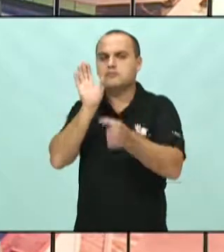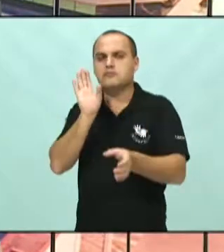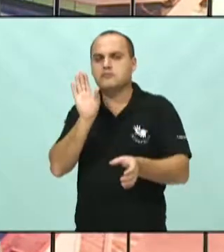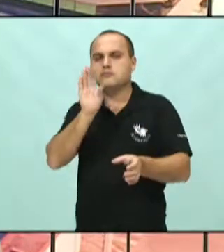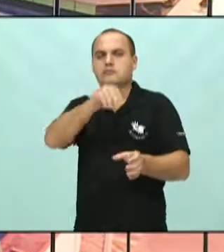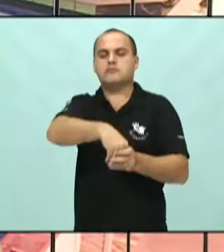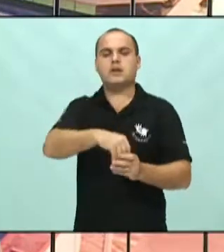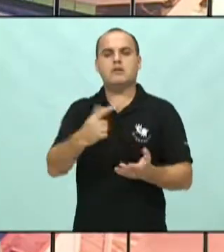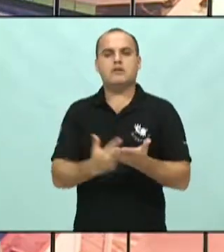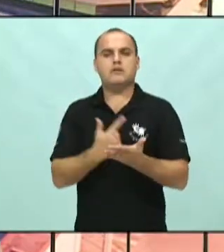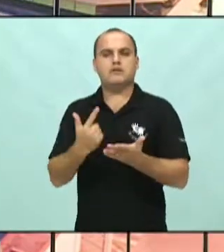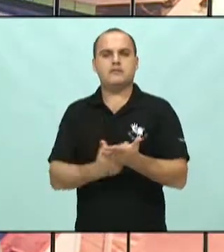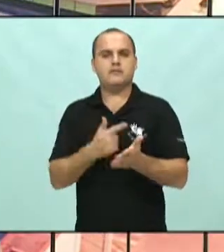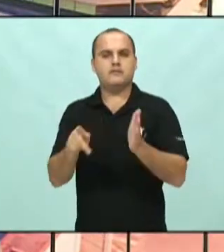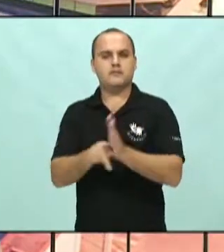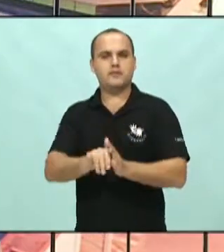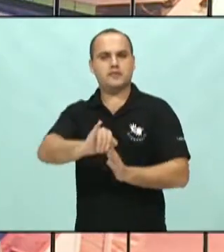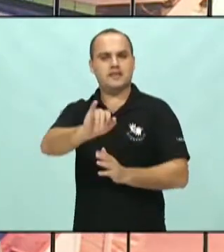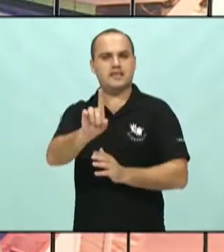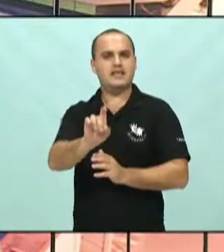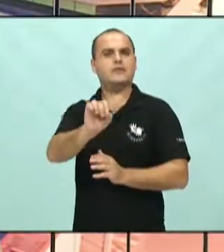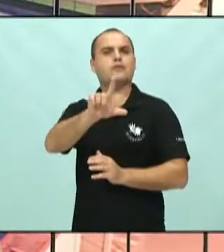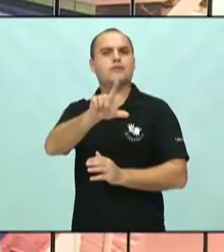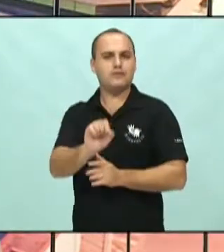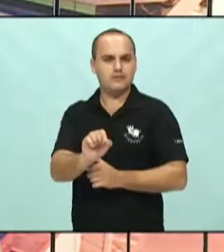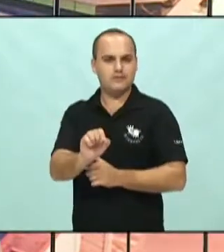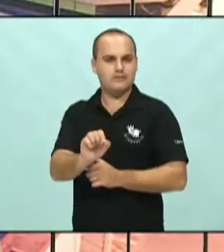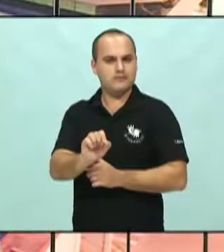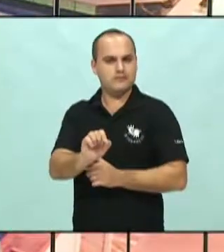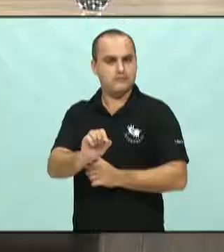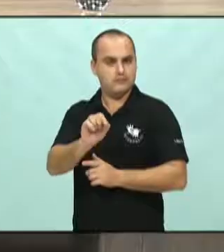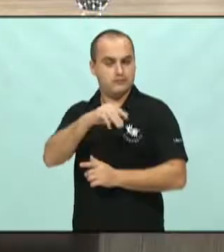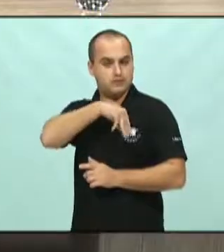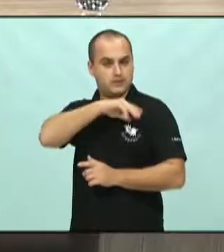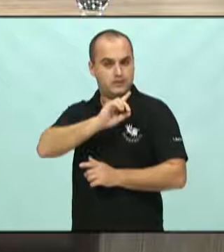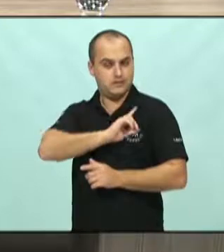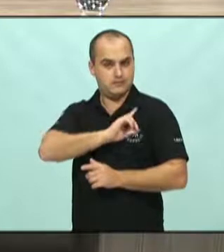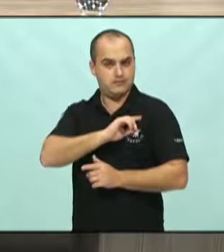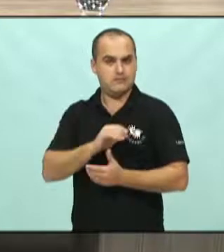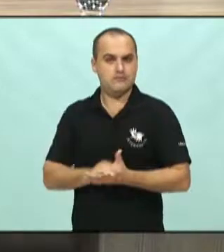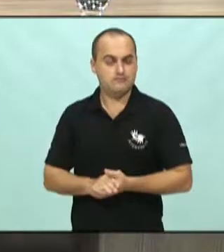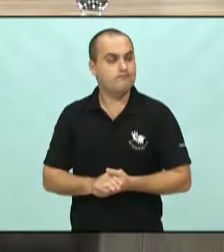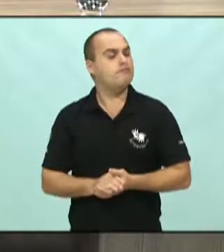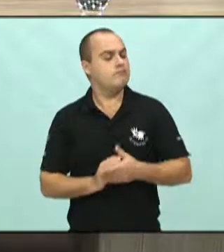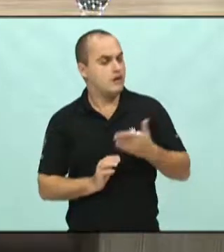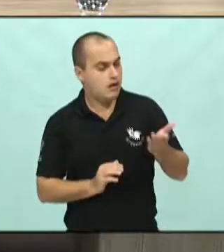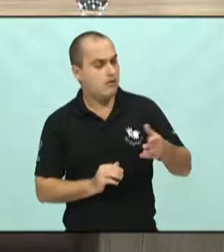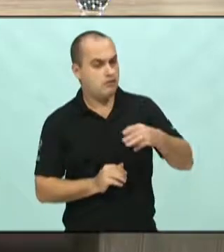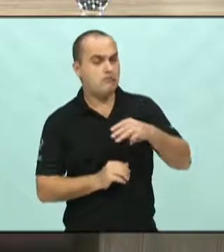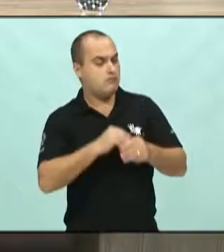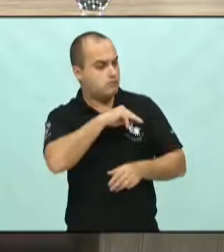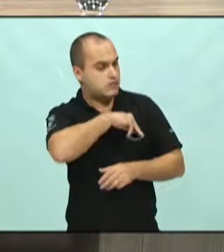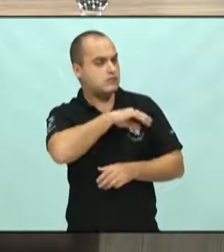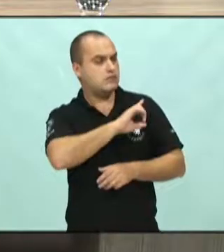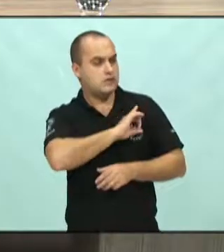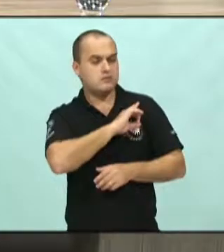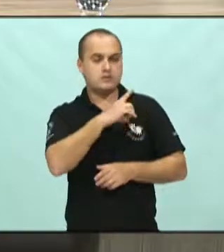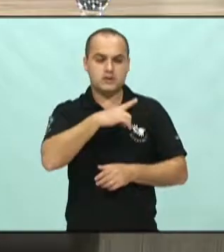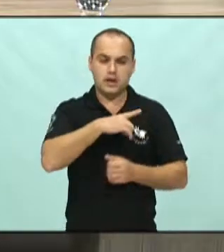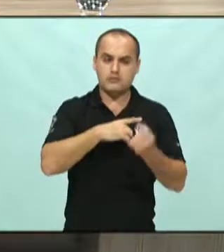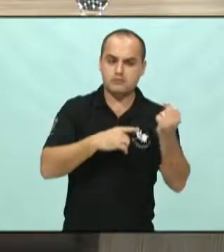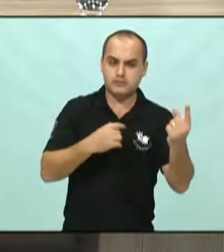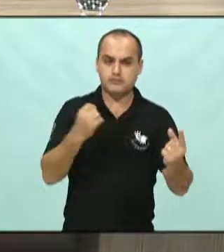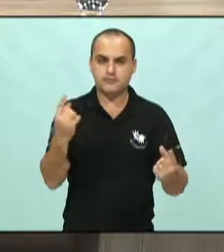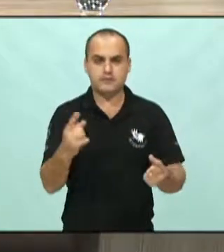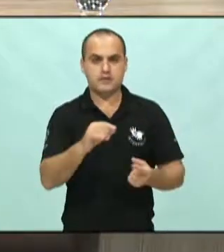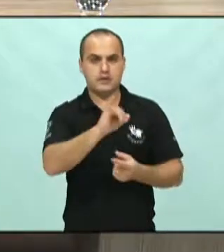como principais ídolos da história do clube? O Marcílio tem alguns jogadores que realmente se destacaram, entre